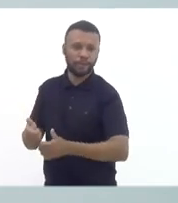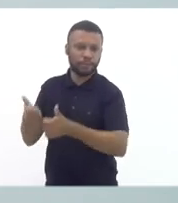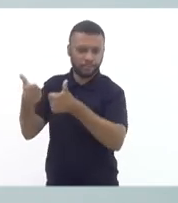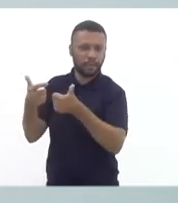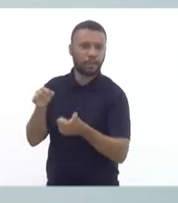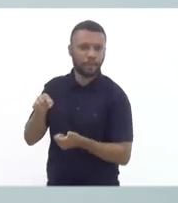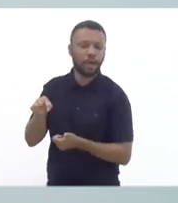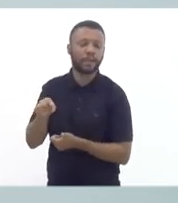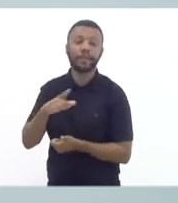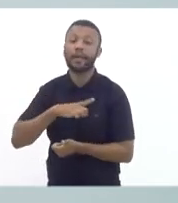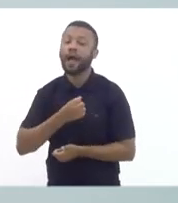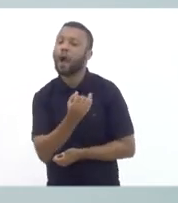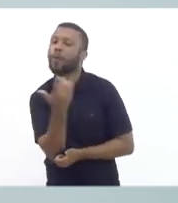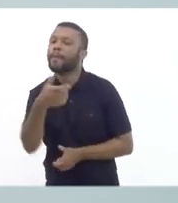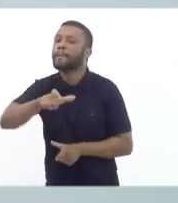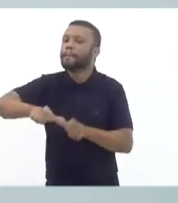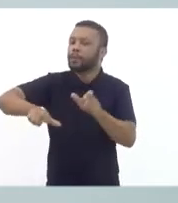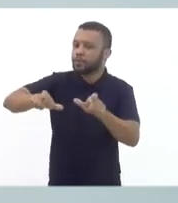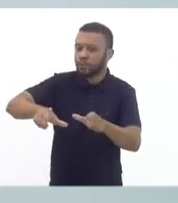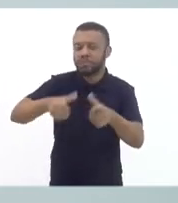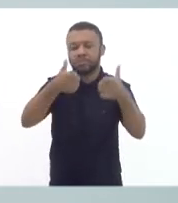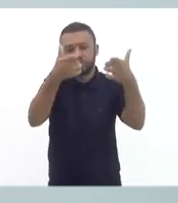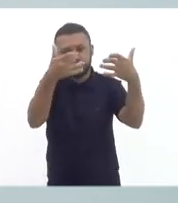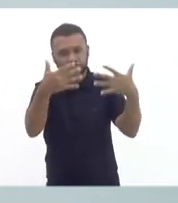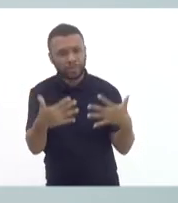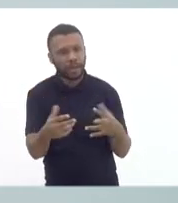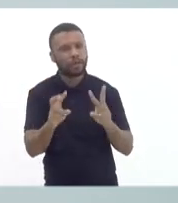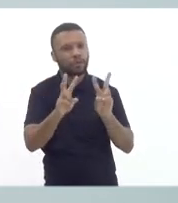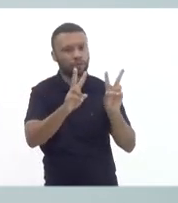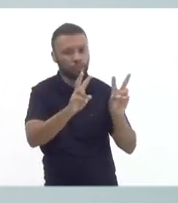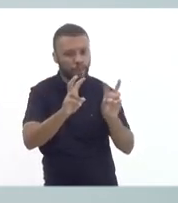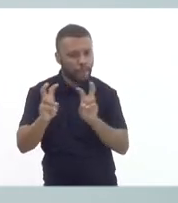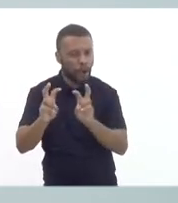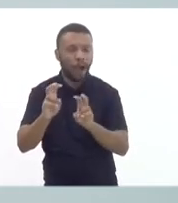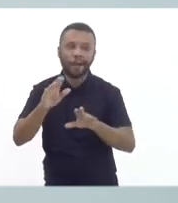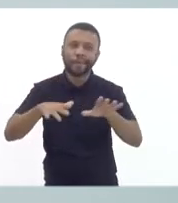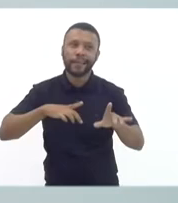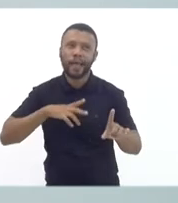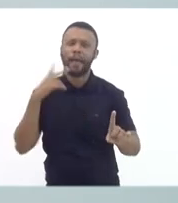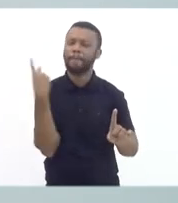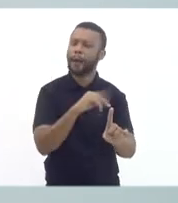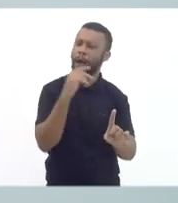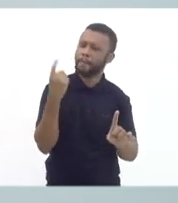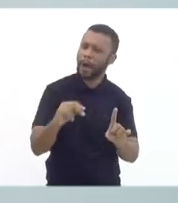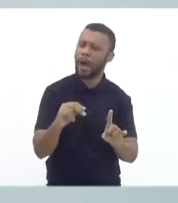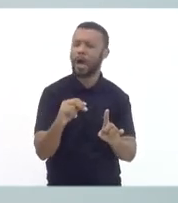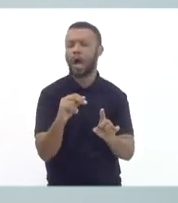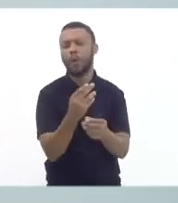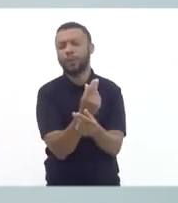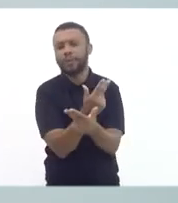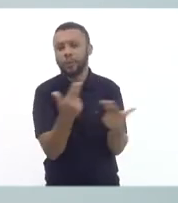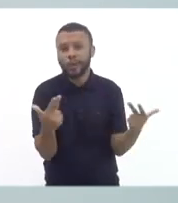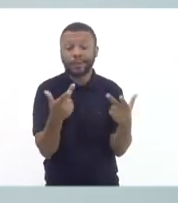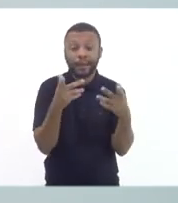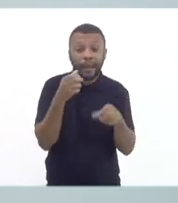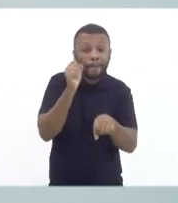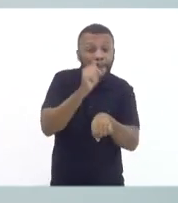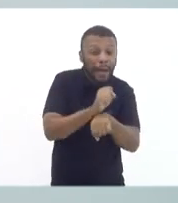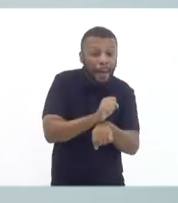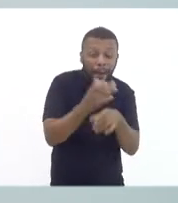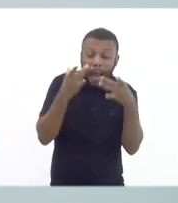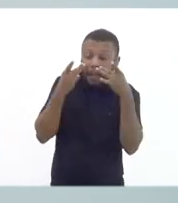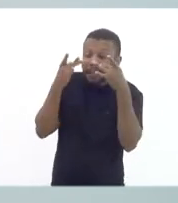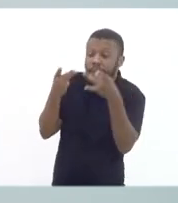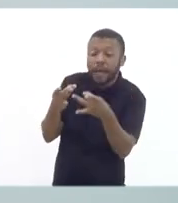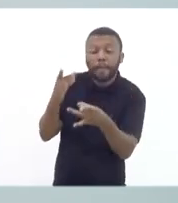pessoas abordaram dessa forma, que o cara tem agressão, tem diversas coisas ali dentro que o cara não vai dar atenção para o